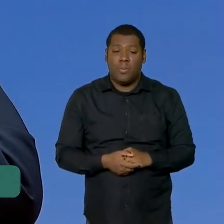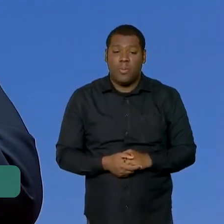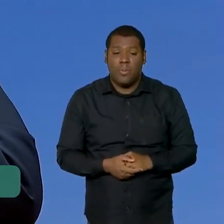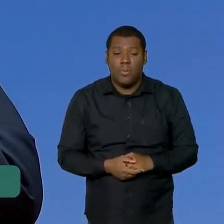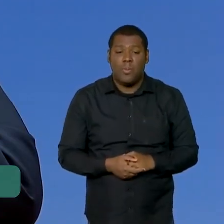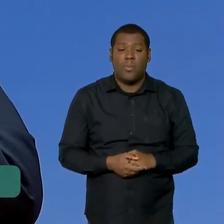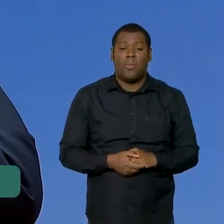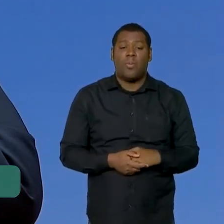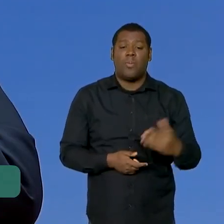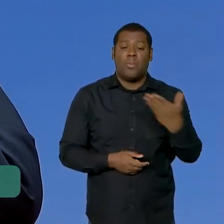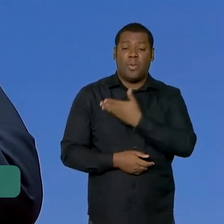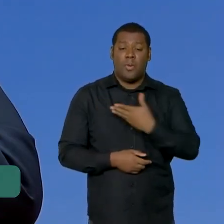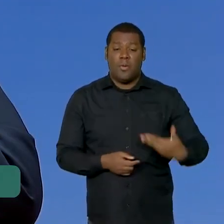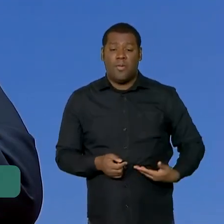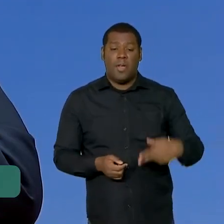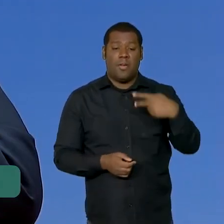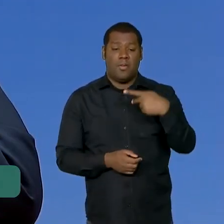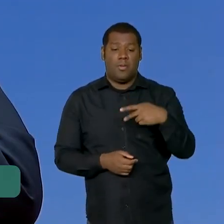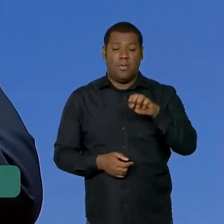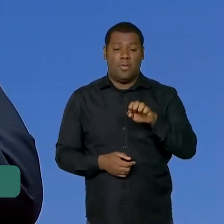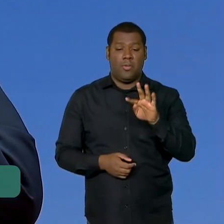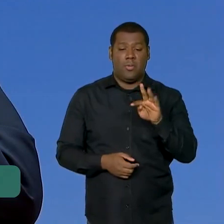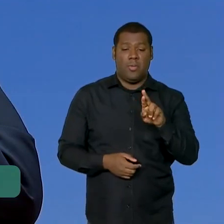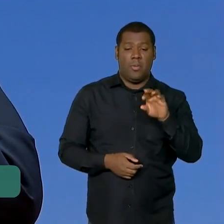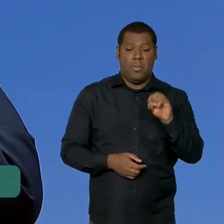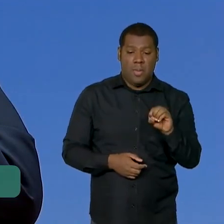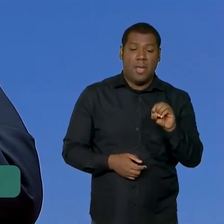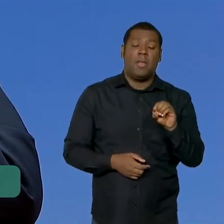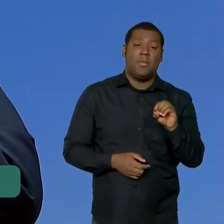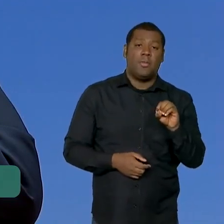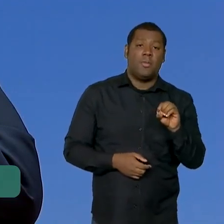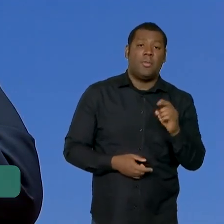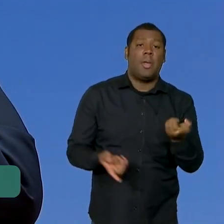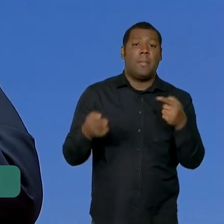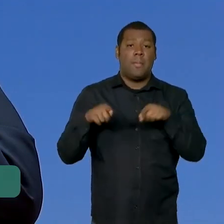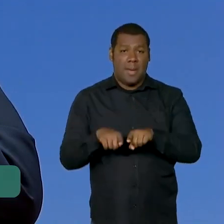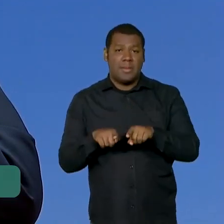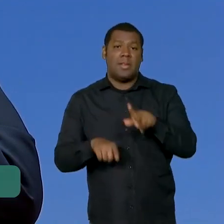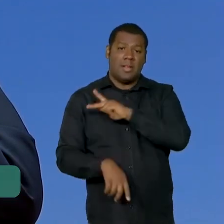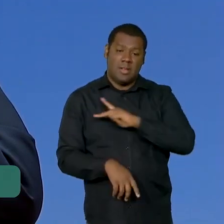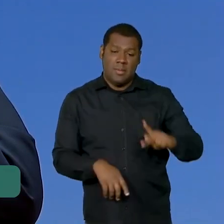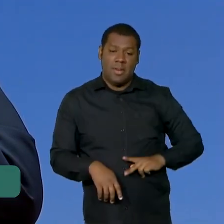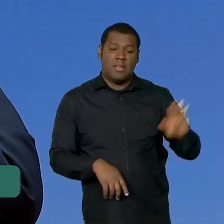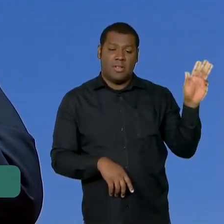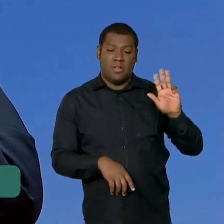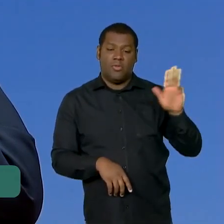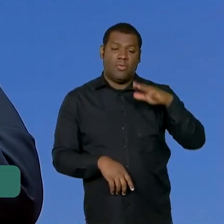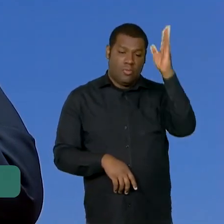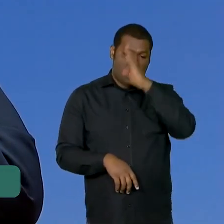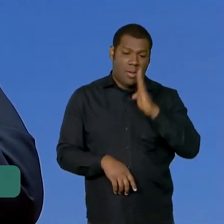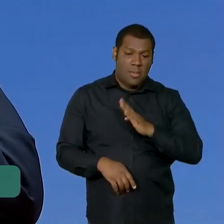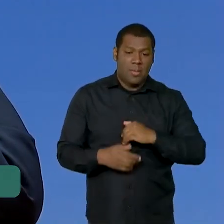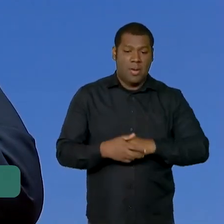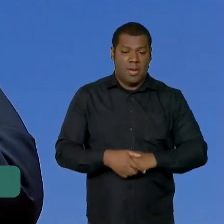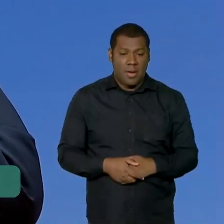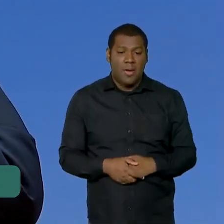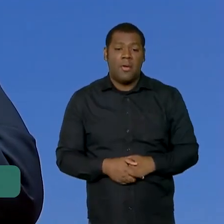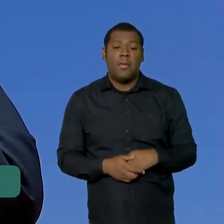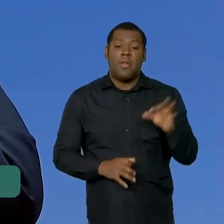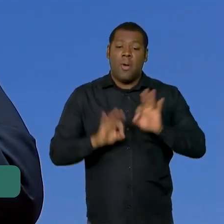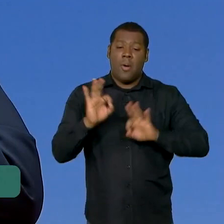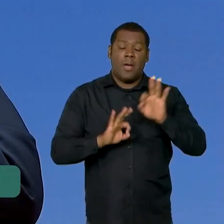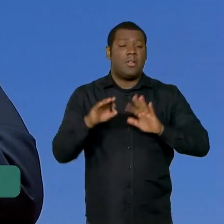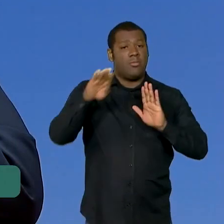do governo Petro na Colômbia e do governo Lula aqui no Brasil permite ir além dessa agenda